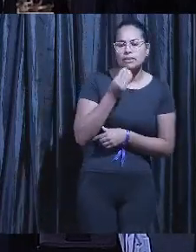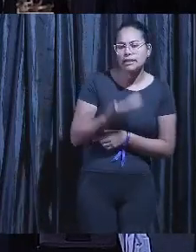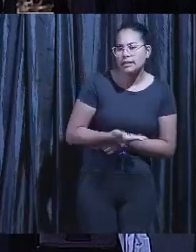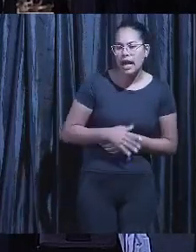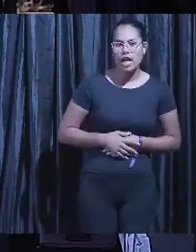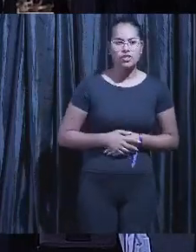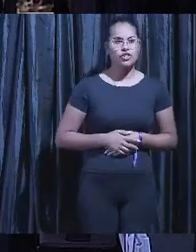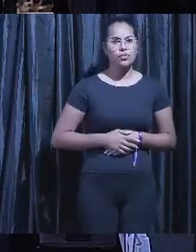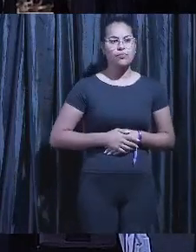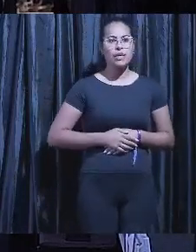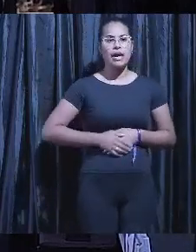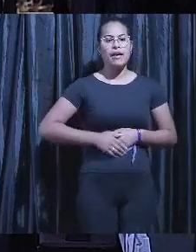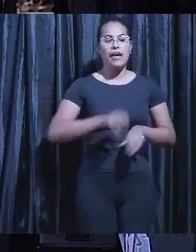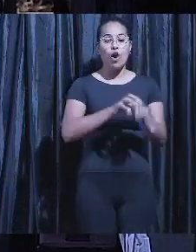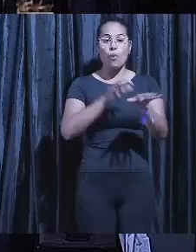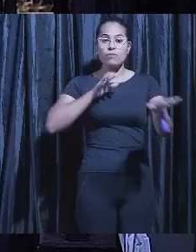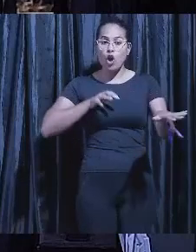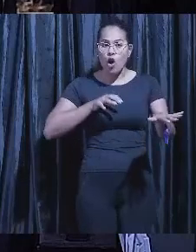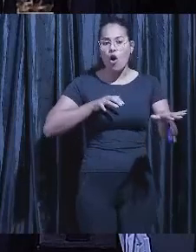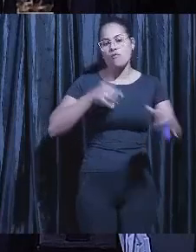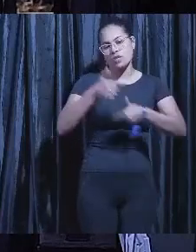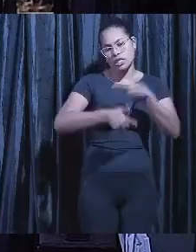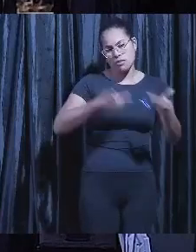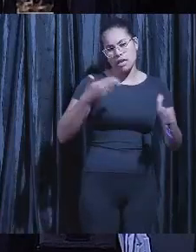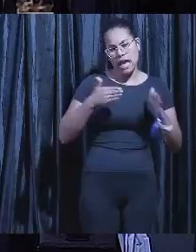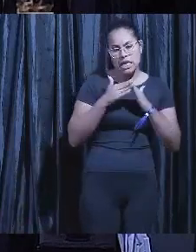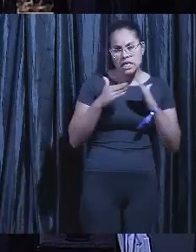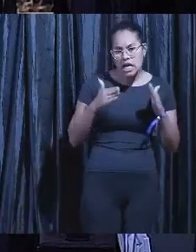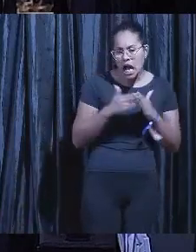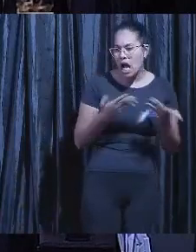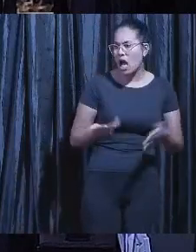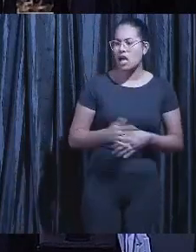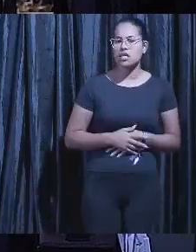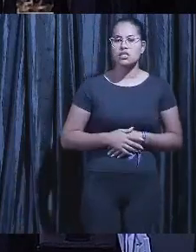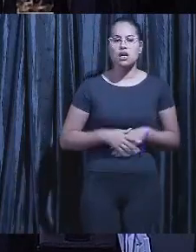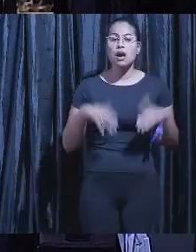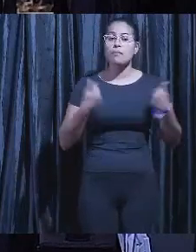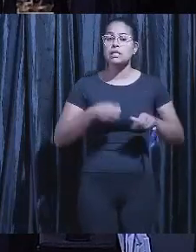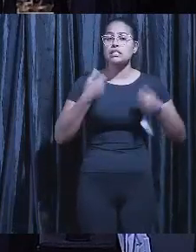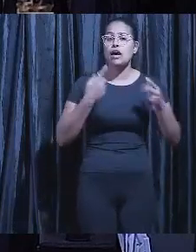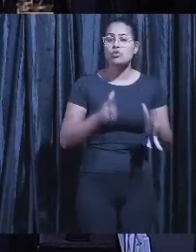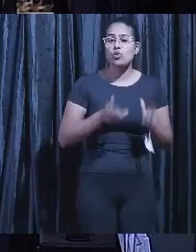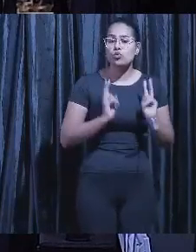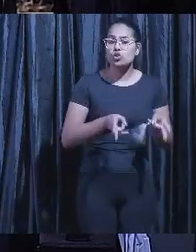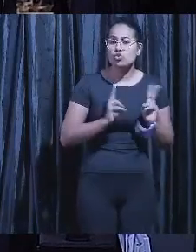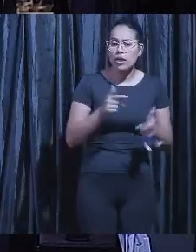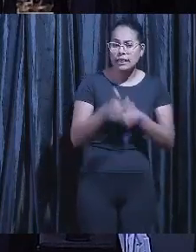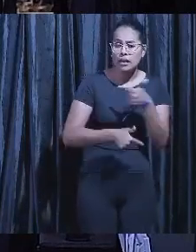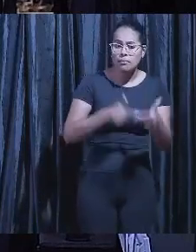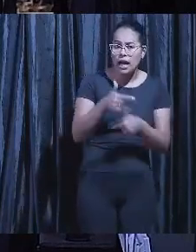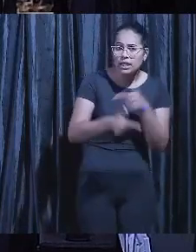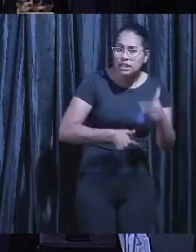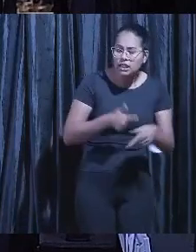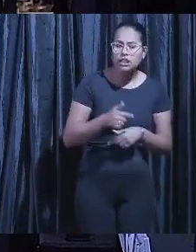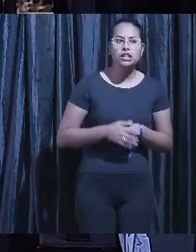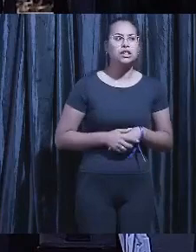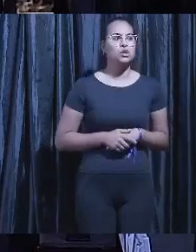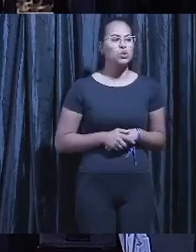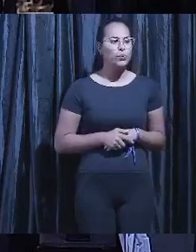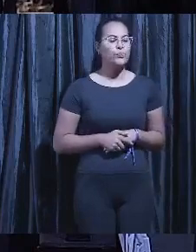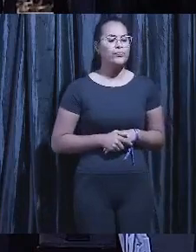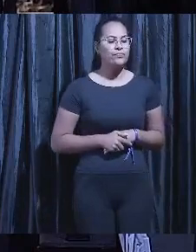enfim, estavam muito mais expostos ao vírus do que o